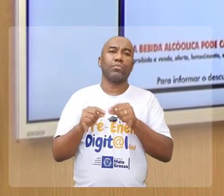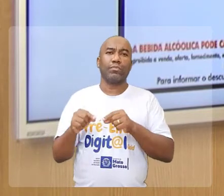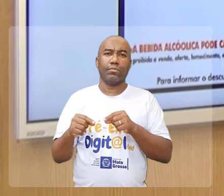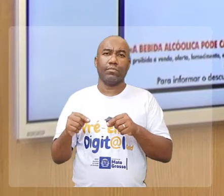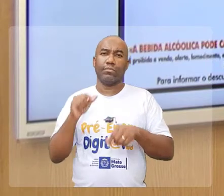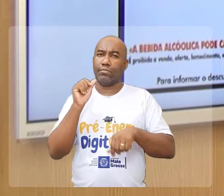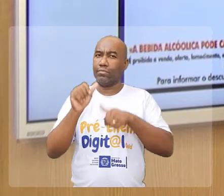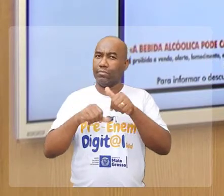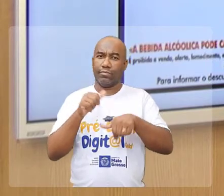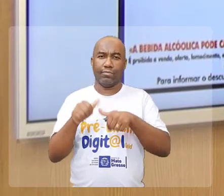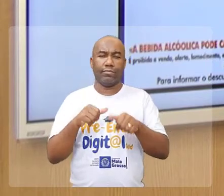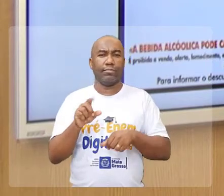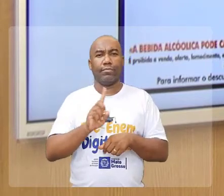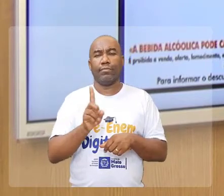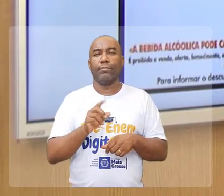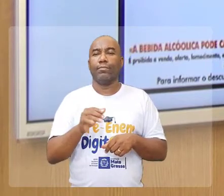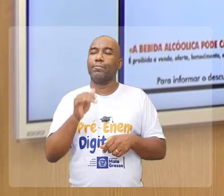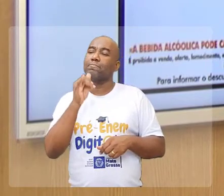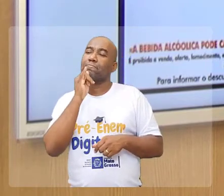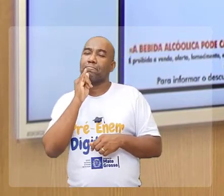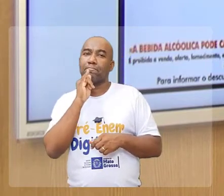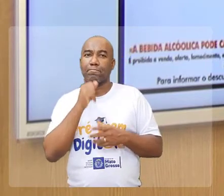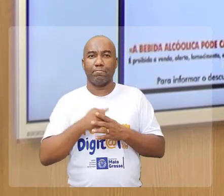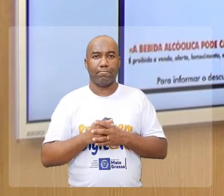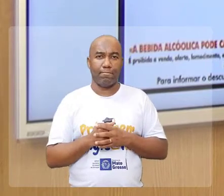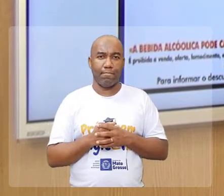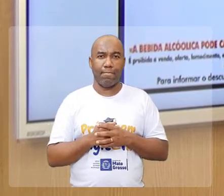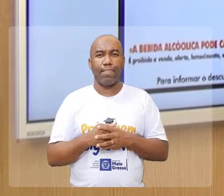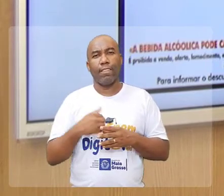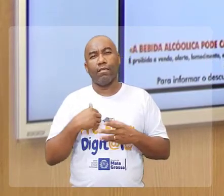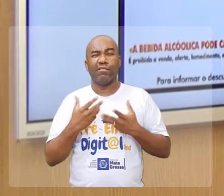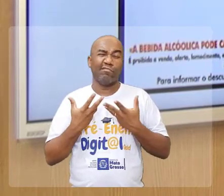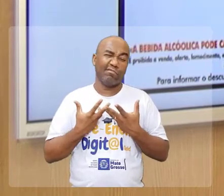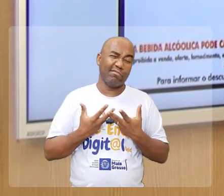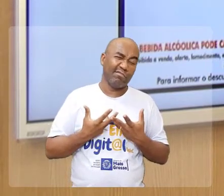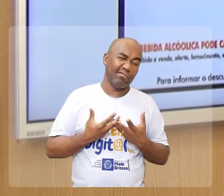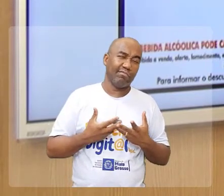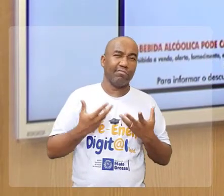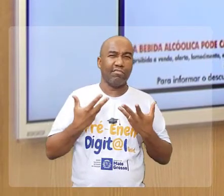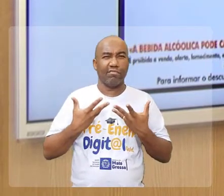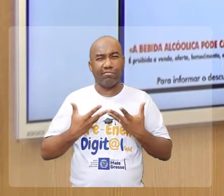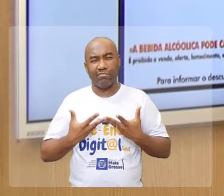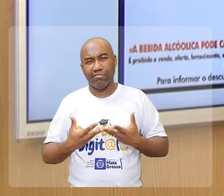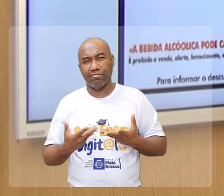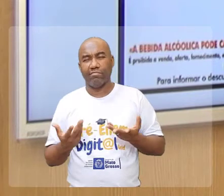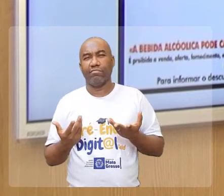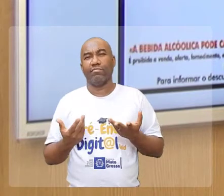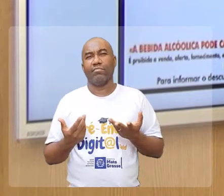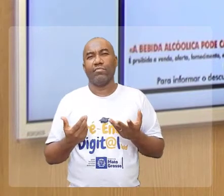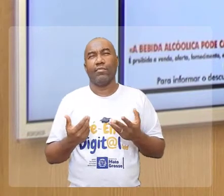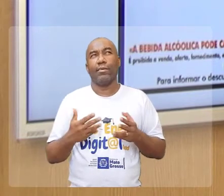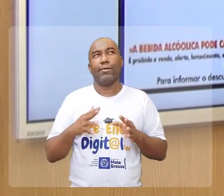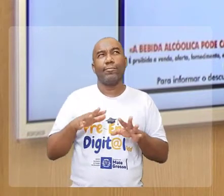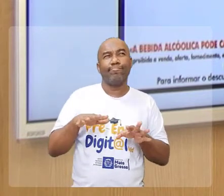não varia. Então eu digo assim, eu estou meio cansada, eu estou meio